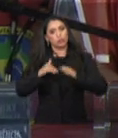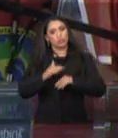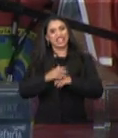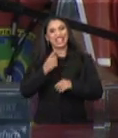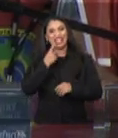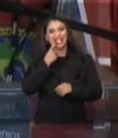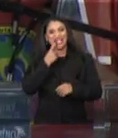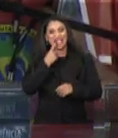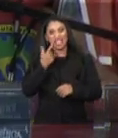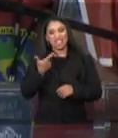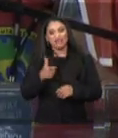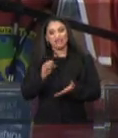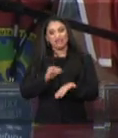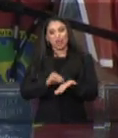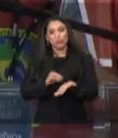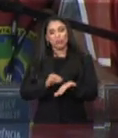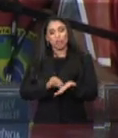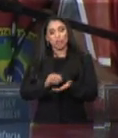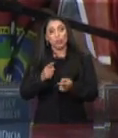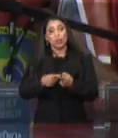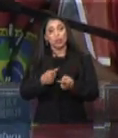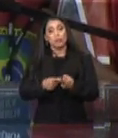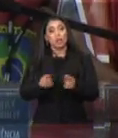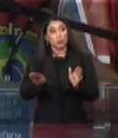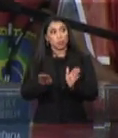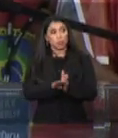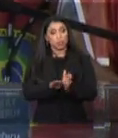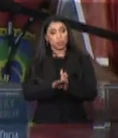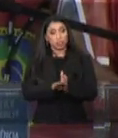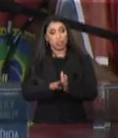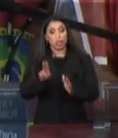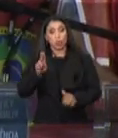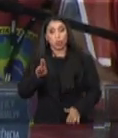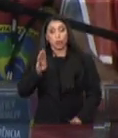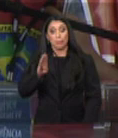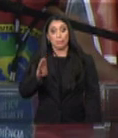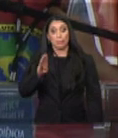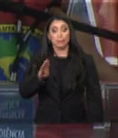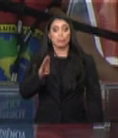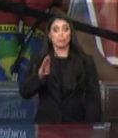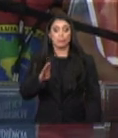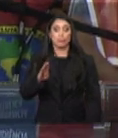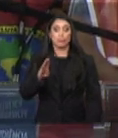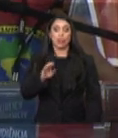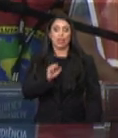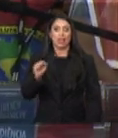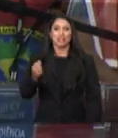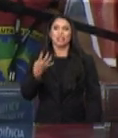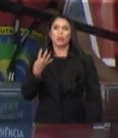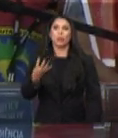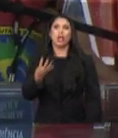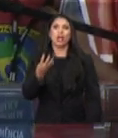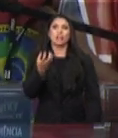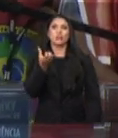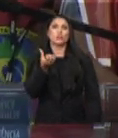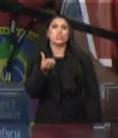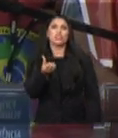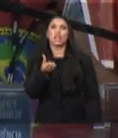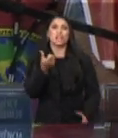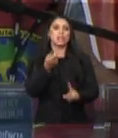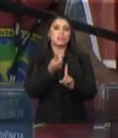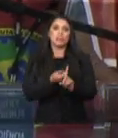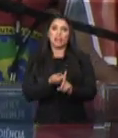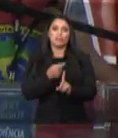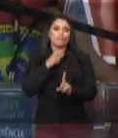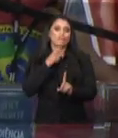tô sem Dente sabe por quê Porque Quantas você chega lá na UBS para tentar botar o dente é daqui a quatro cinco seis meses e a gente